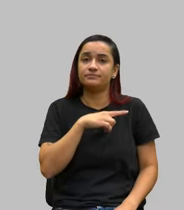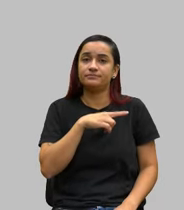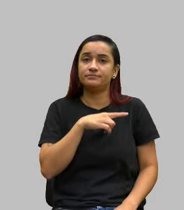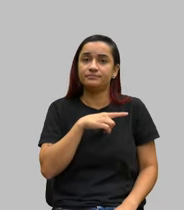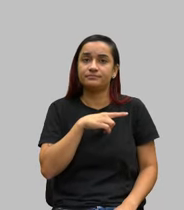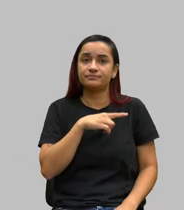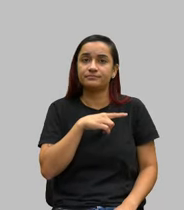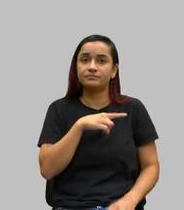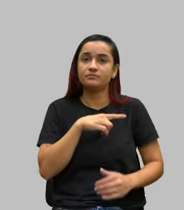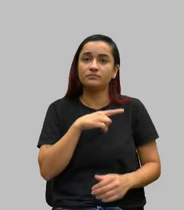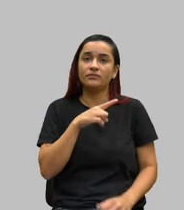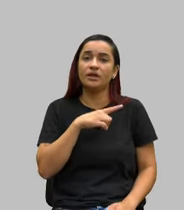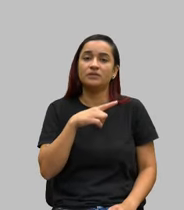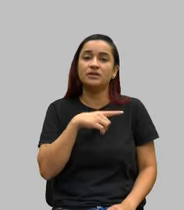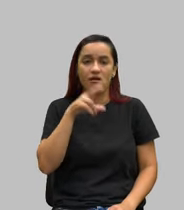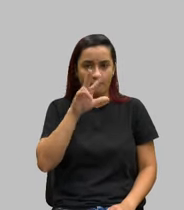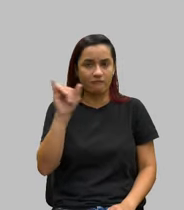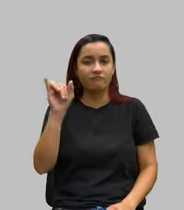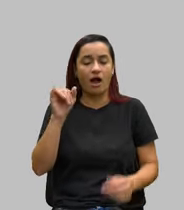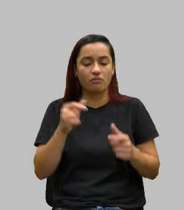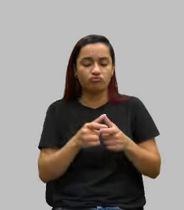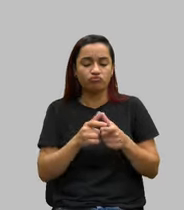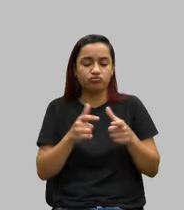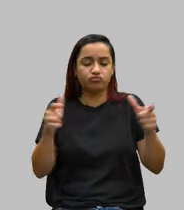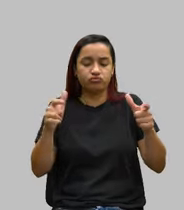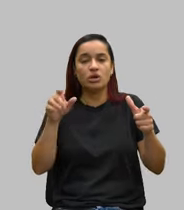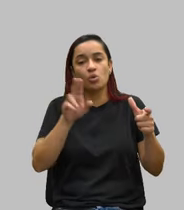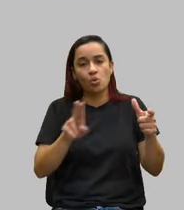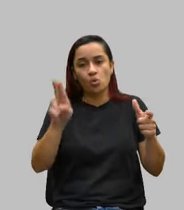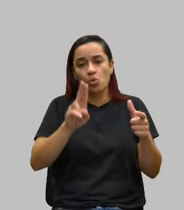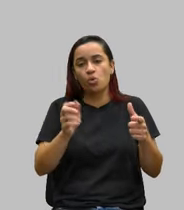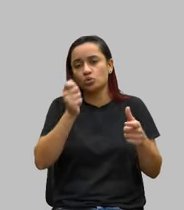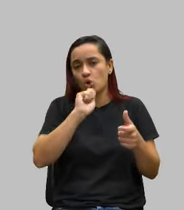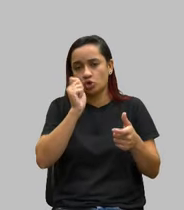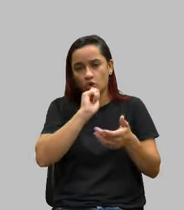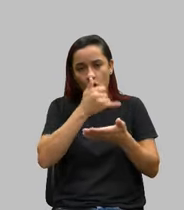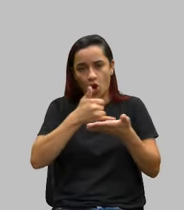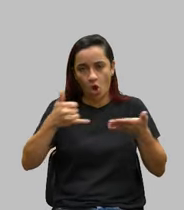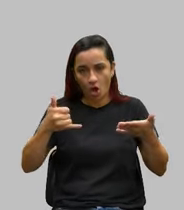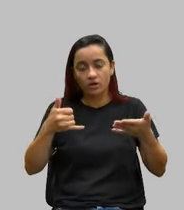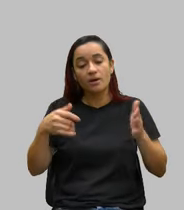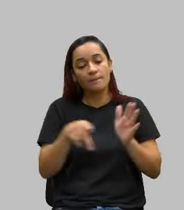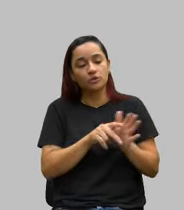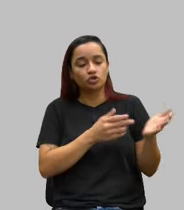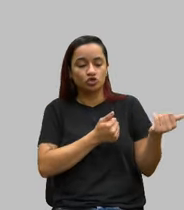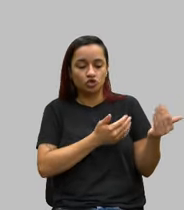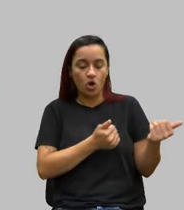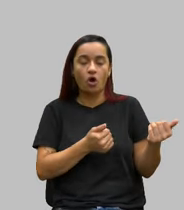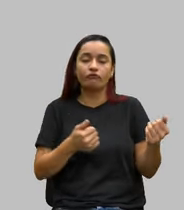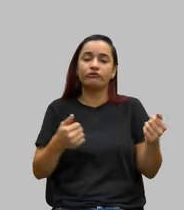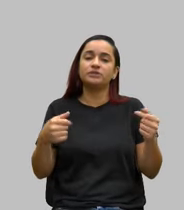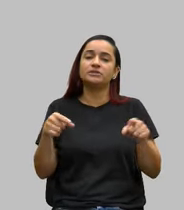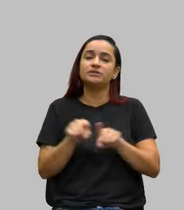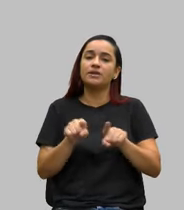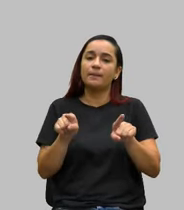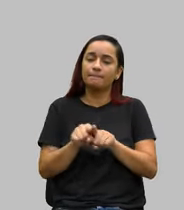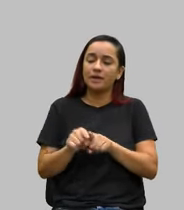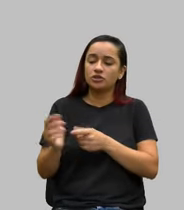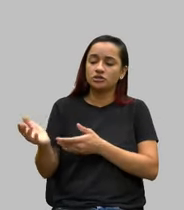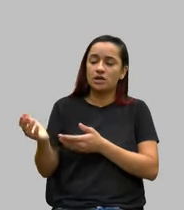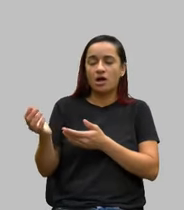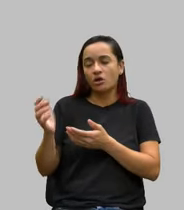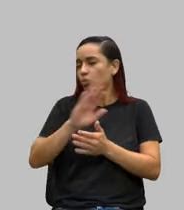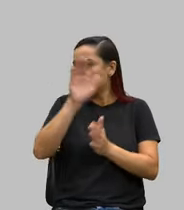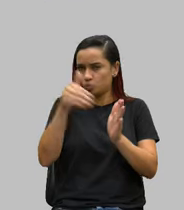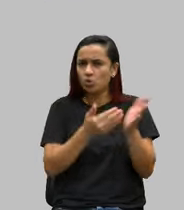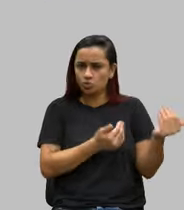uma um crescimento na utilização de drogas não só pelos jovens não só pelos adolescentes mas